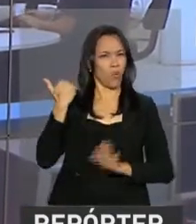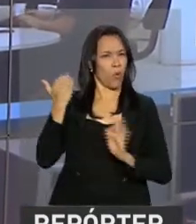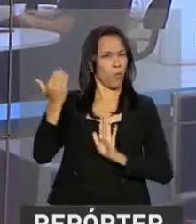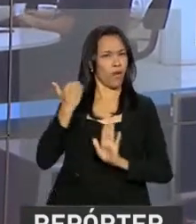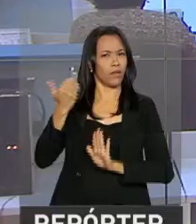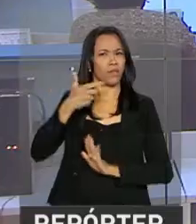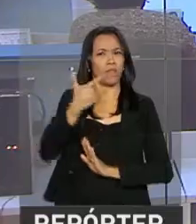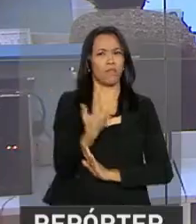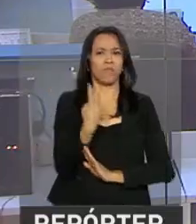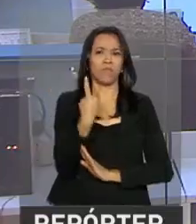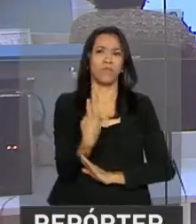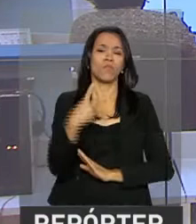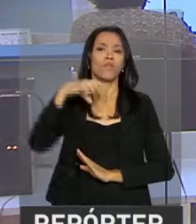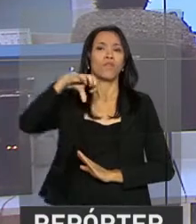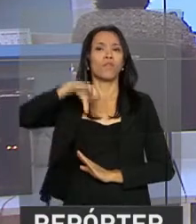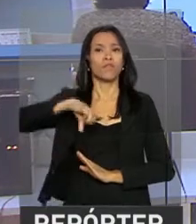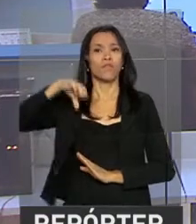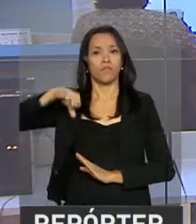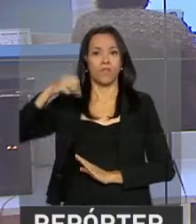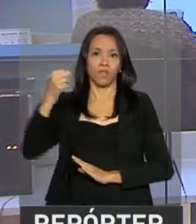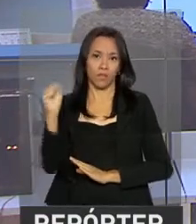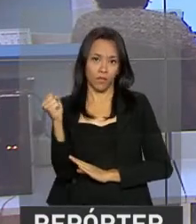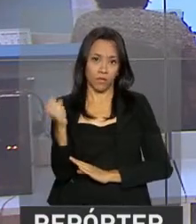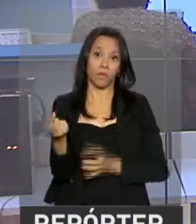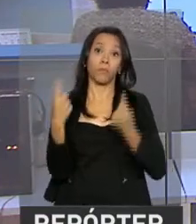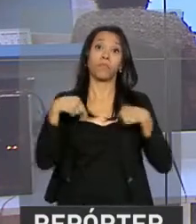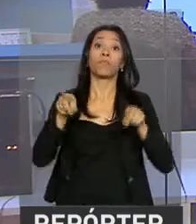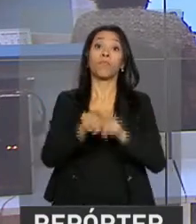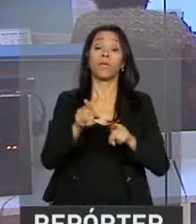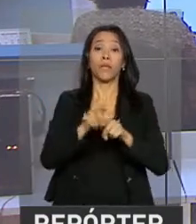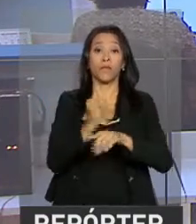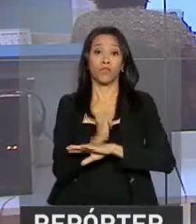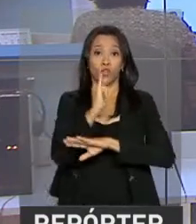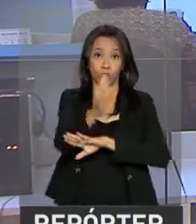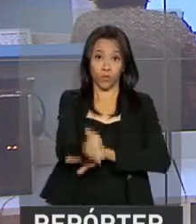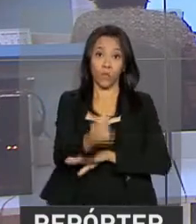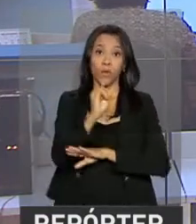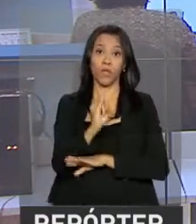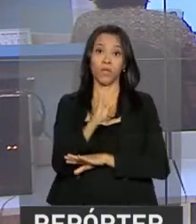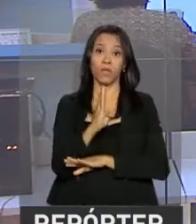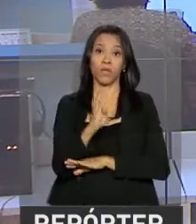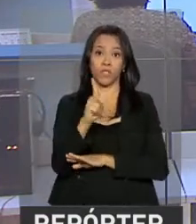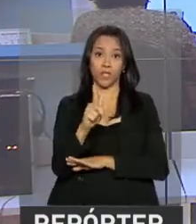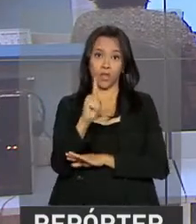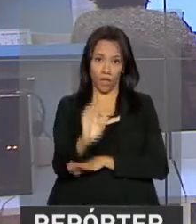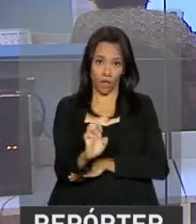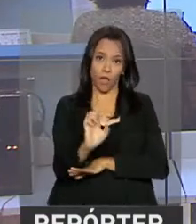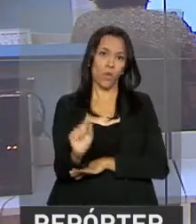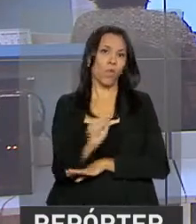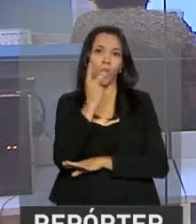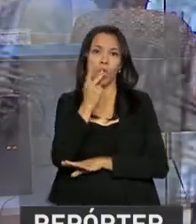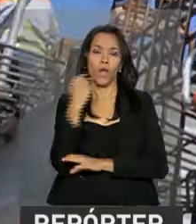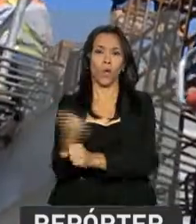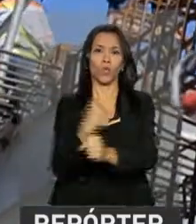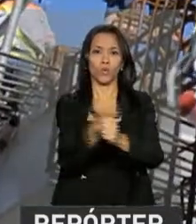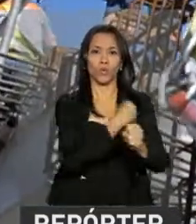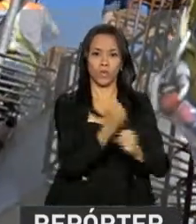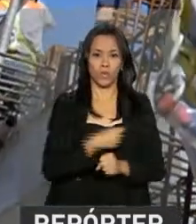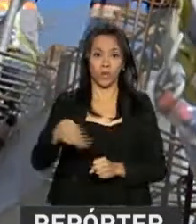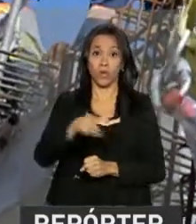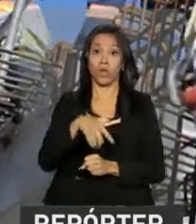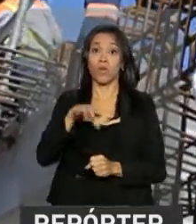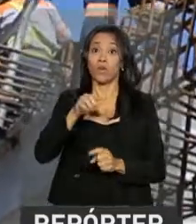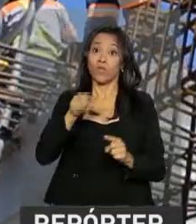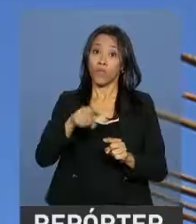1998 o ibge também divulgou hoje os números da construção civil no país o índice em novembro ficou em